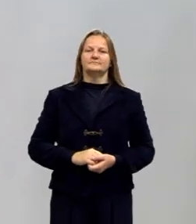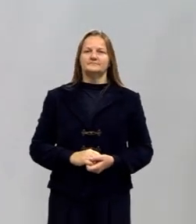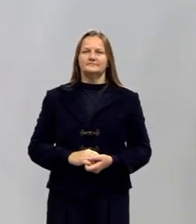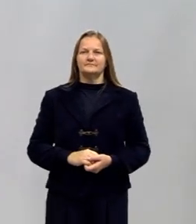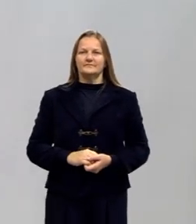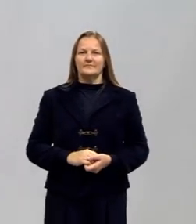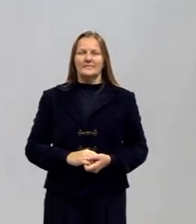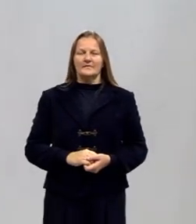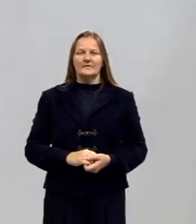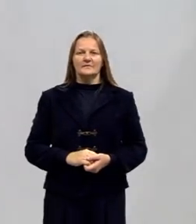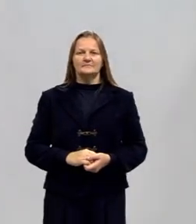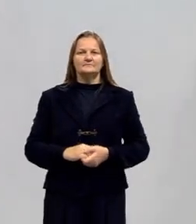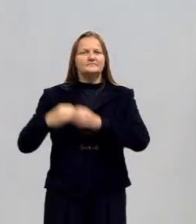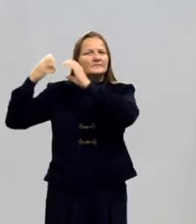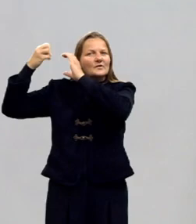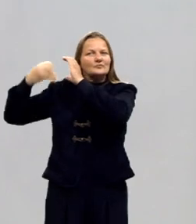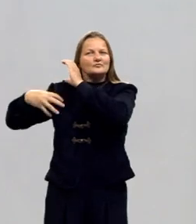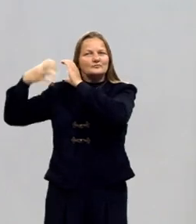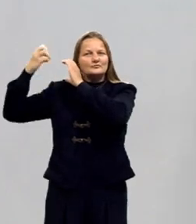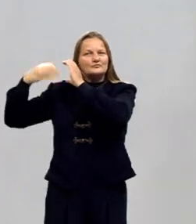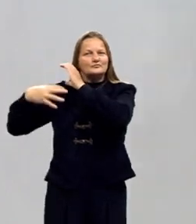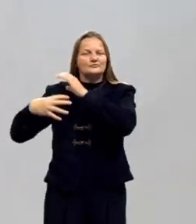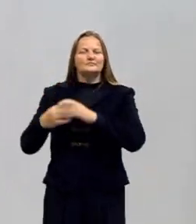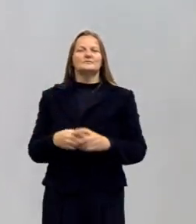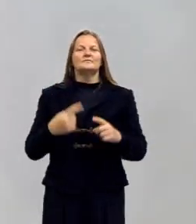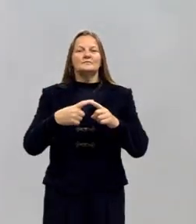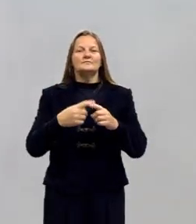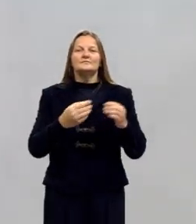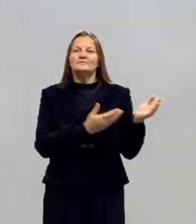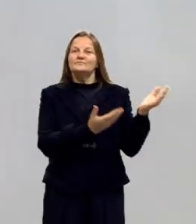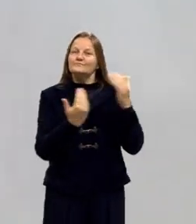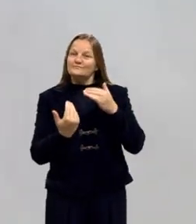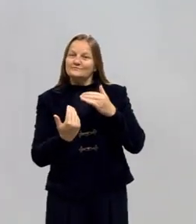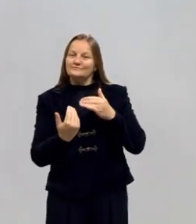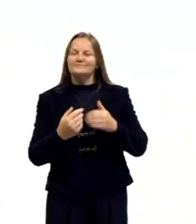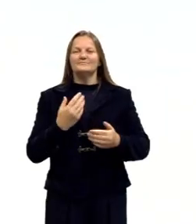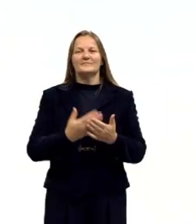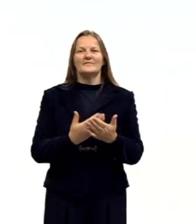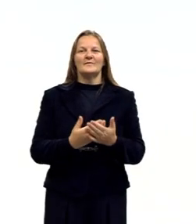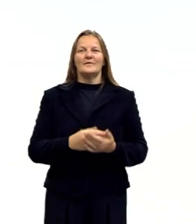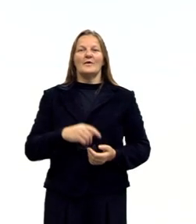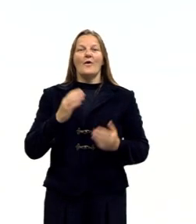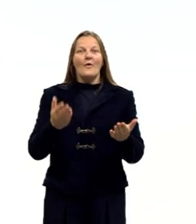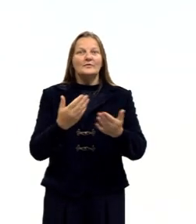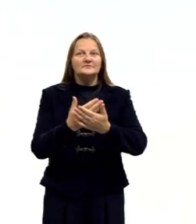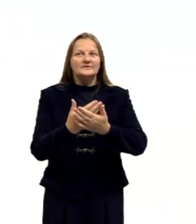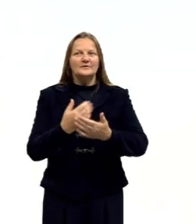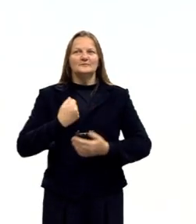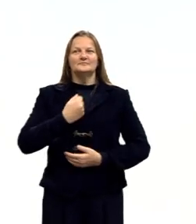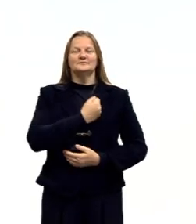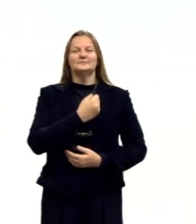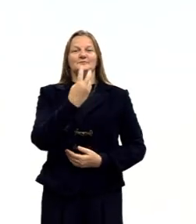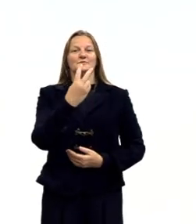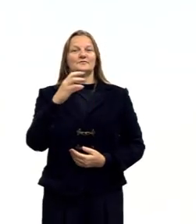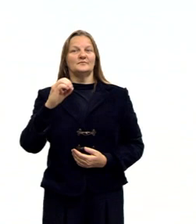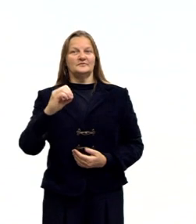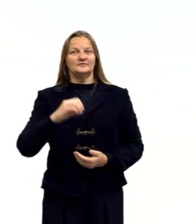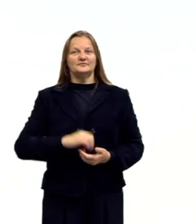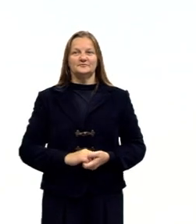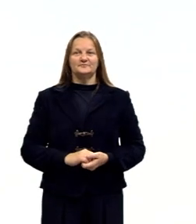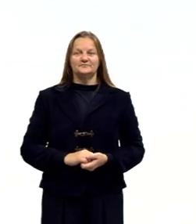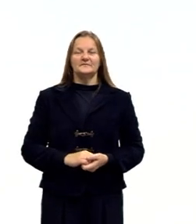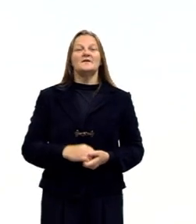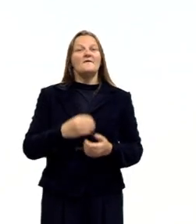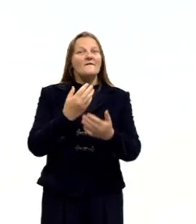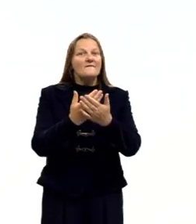certo então é isso que eu escrevi sou eu vamos lá então vamos ver olha aqui ó já estamos na nossa aula 20